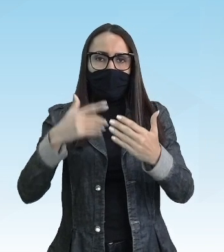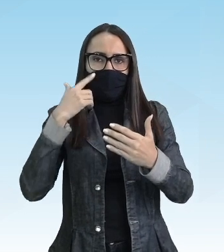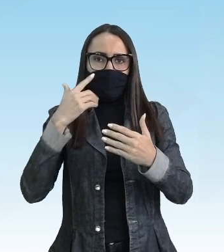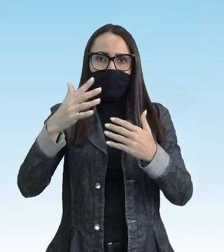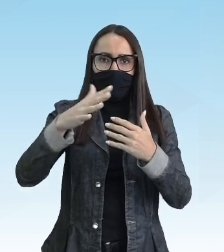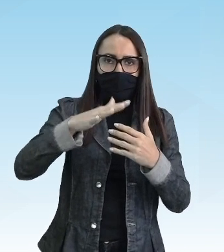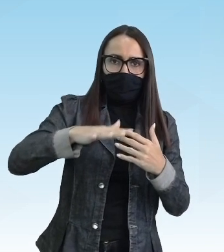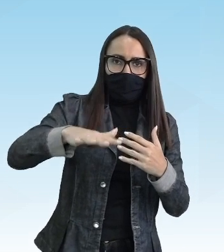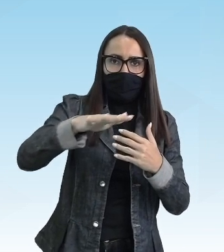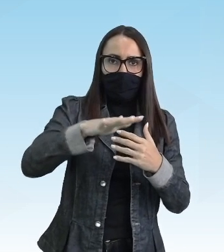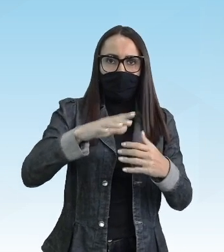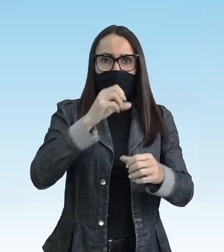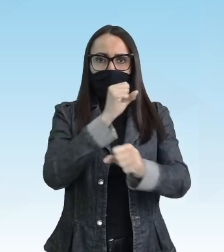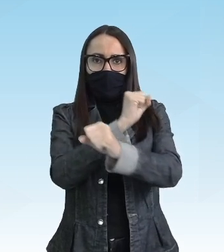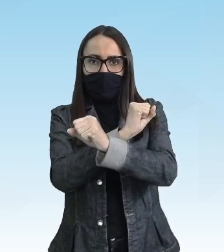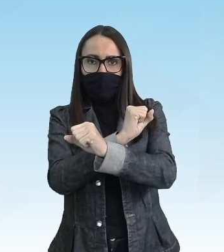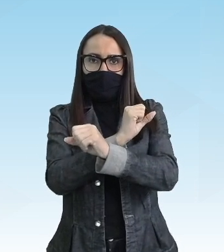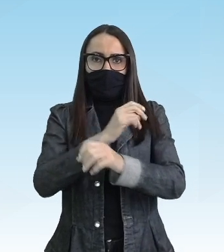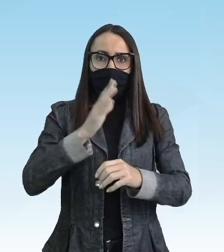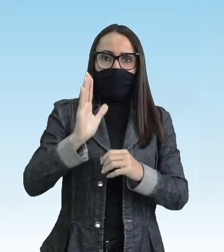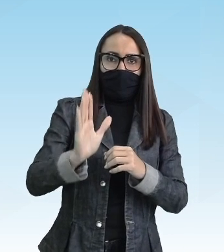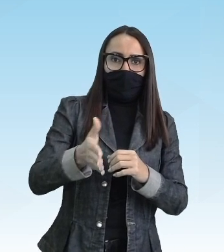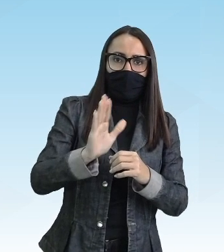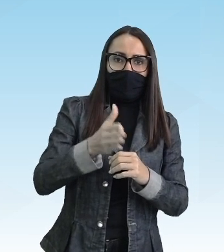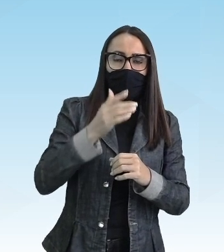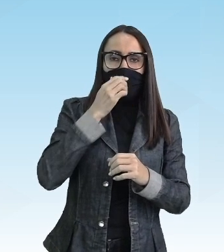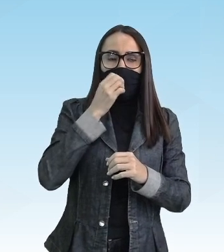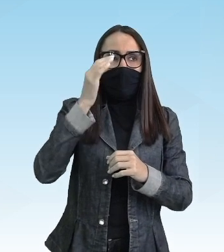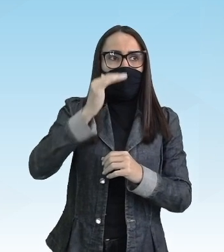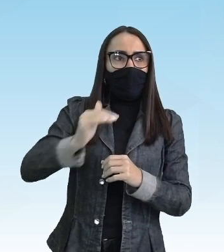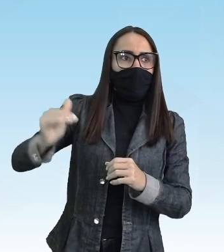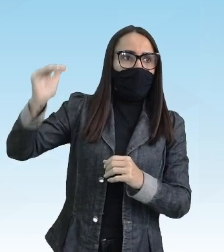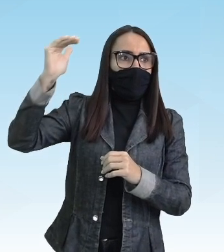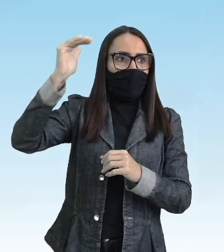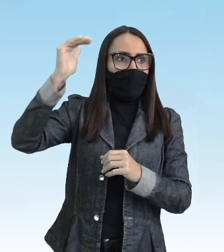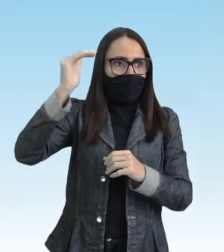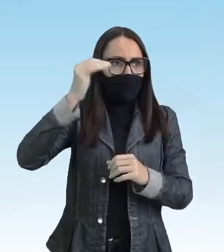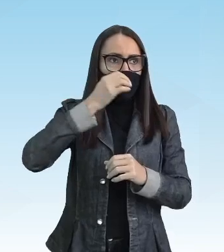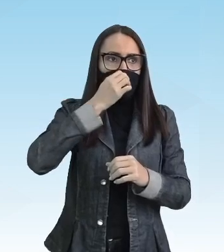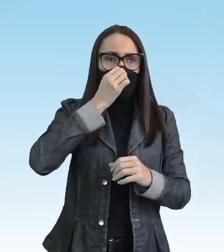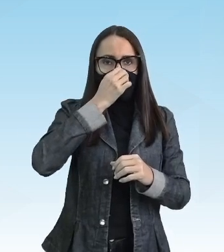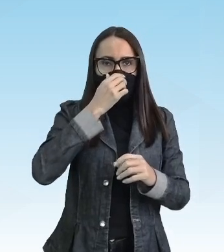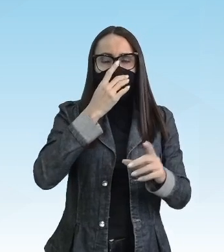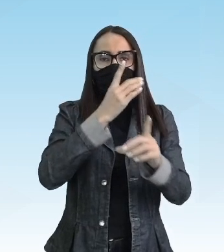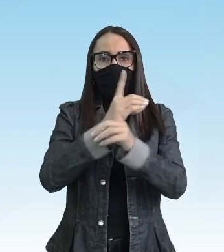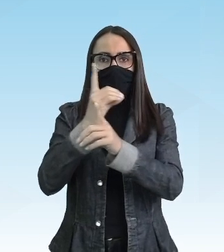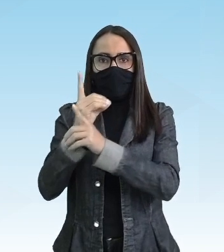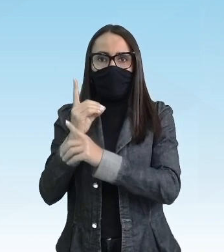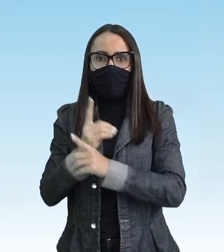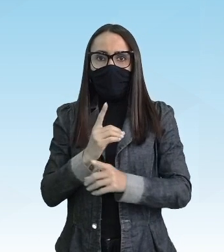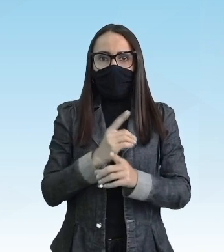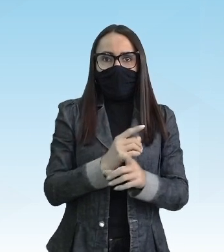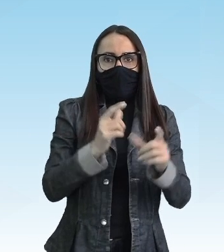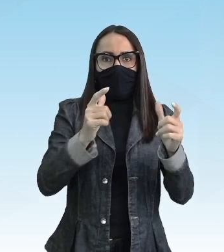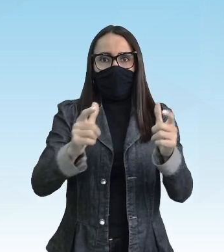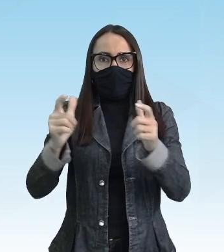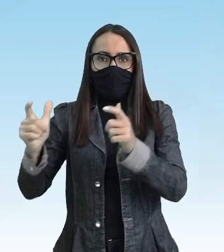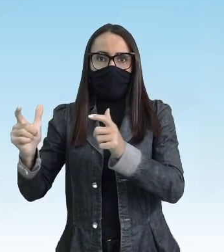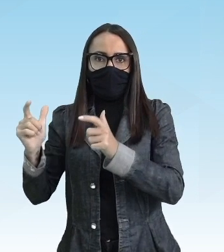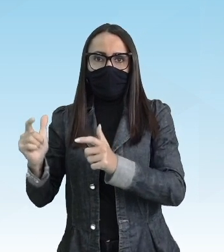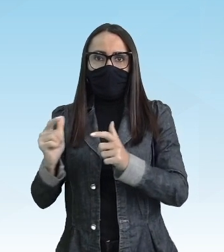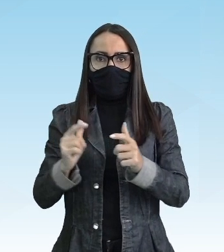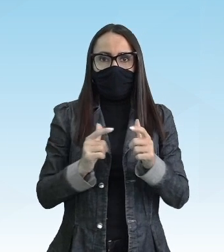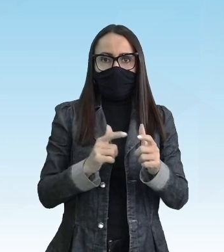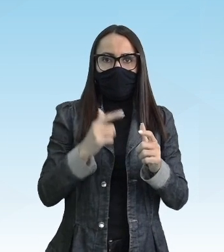espaço aos ossos. Já nos adultos, a cartilagem é encontrada em locais onde